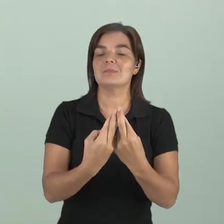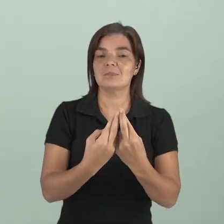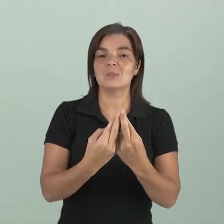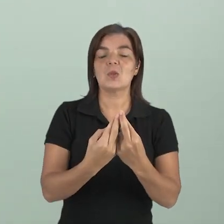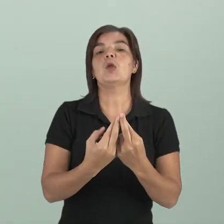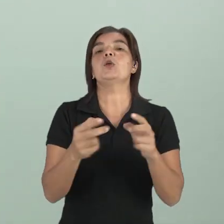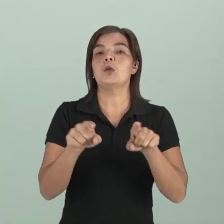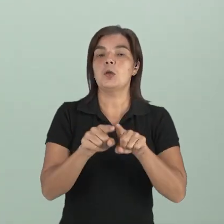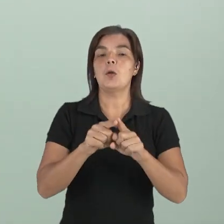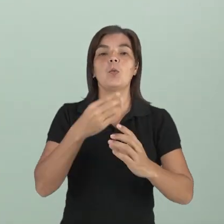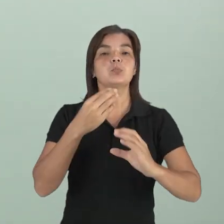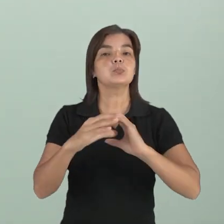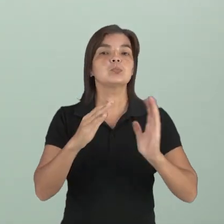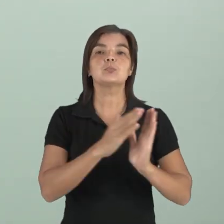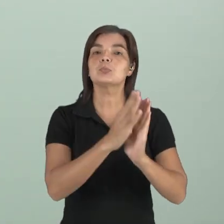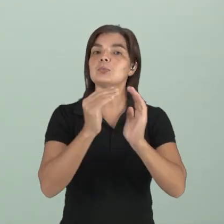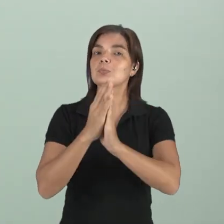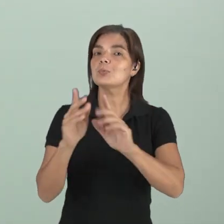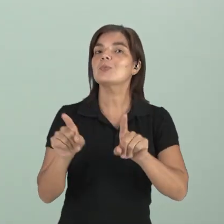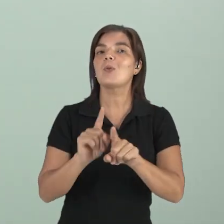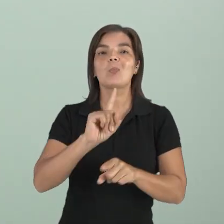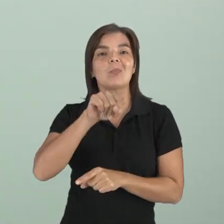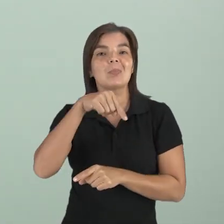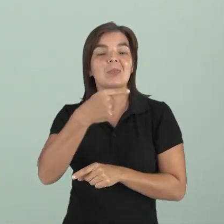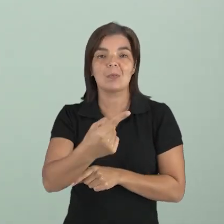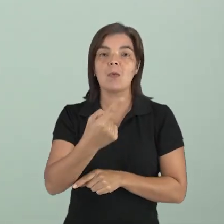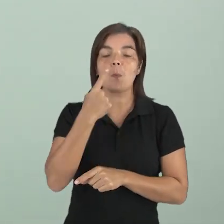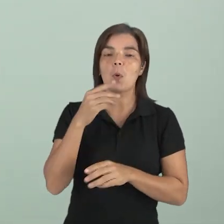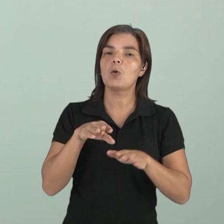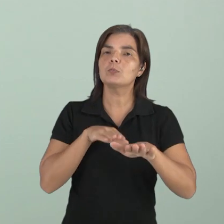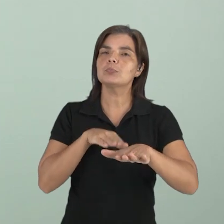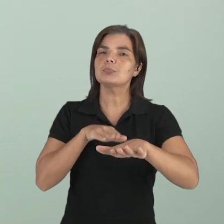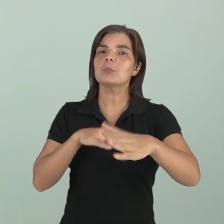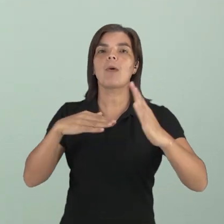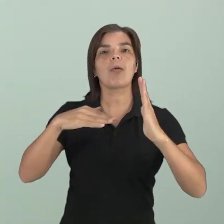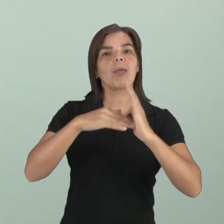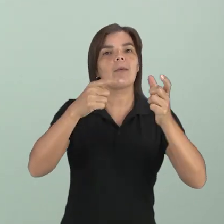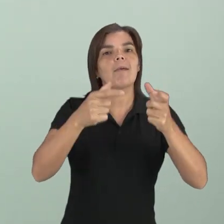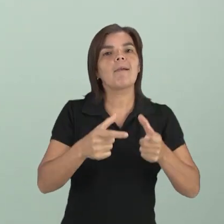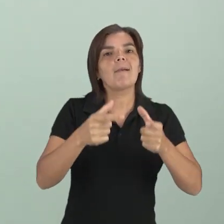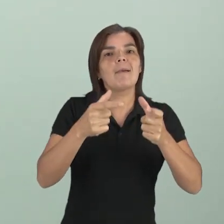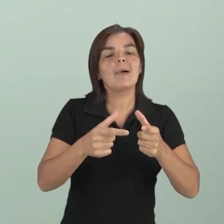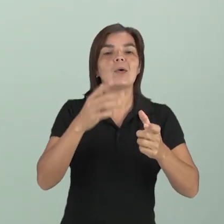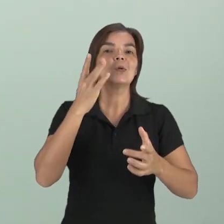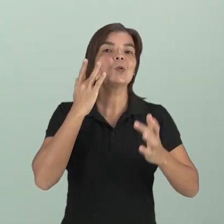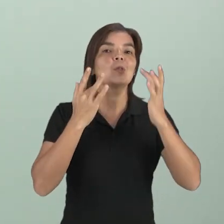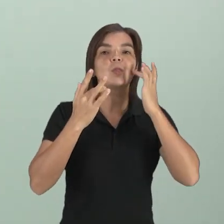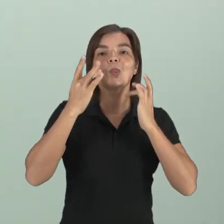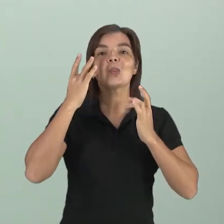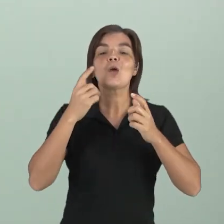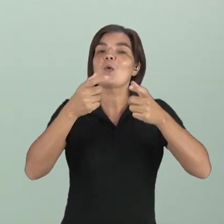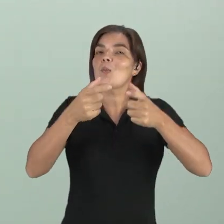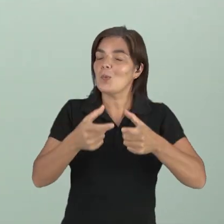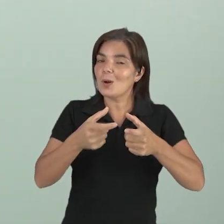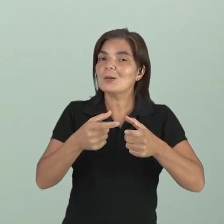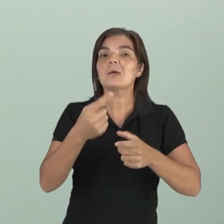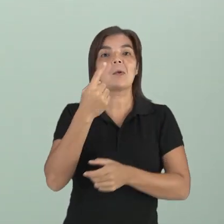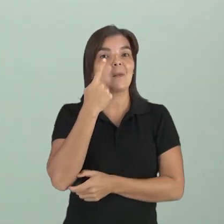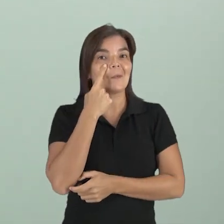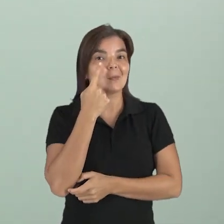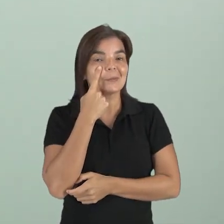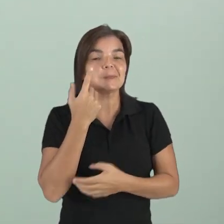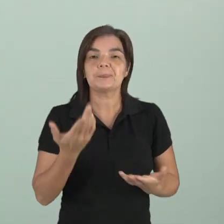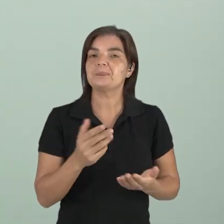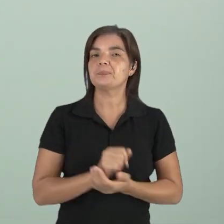e cultuavam, cantavam louvores, depois saíam em procissão até o lugar chamado Teatron, que é o lugar onde se